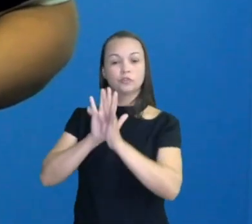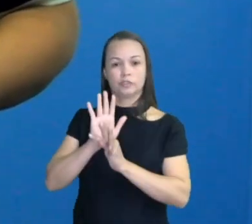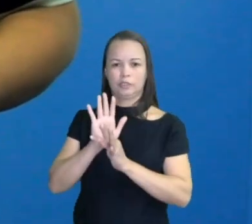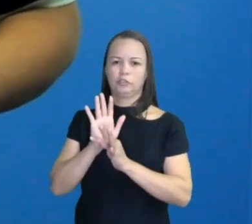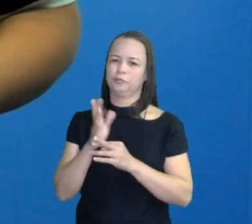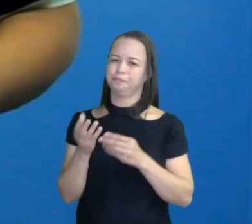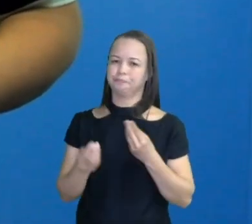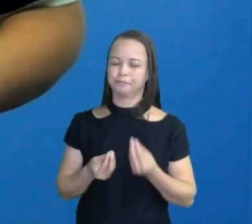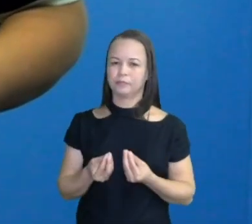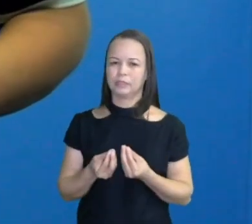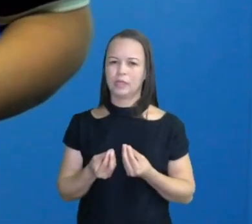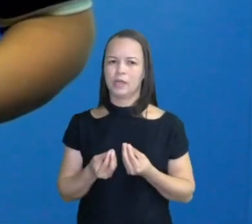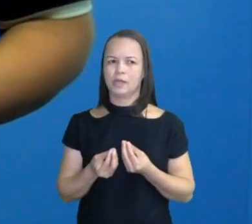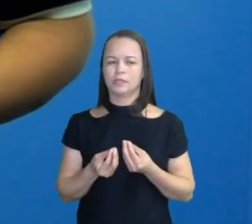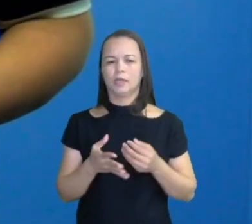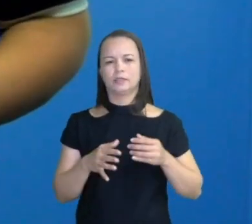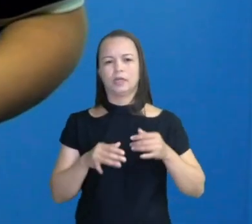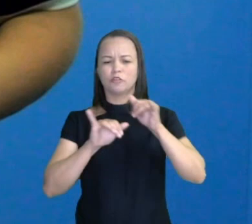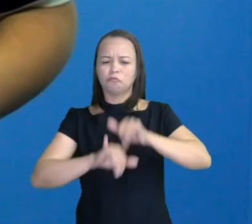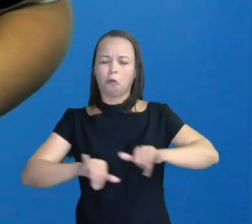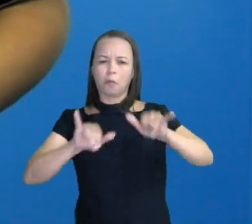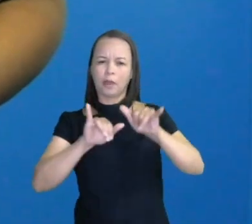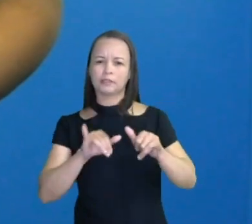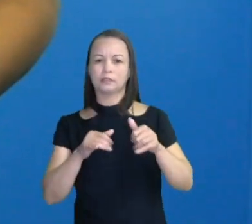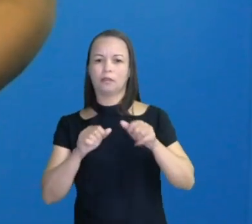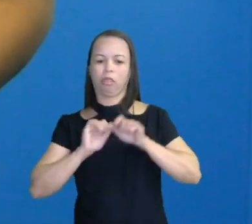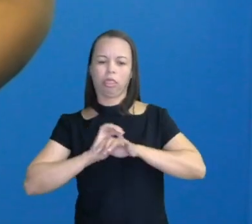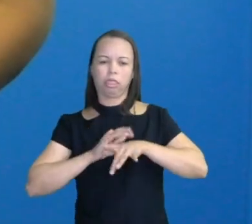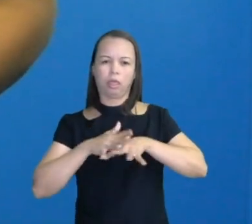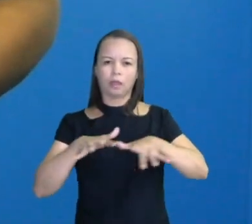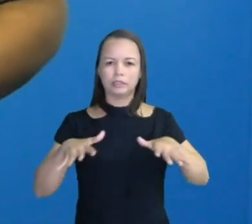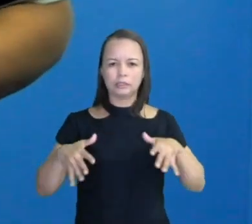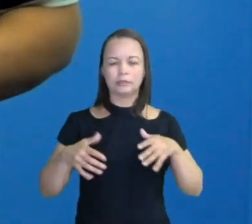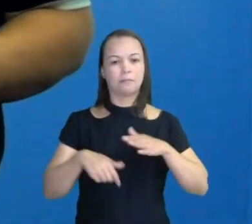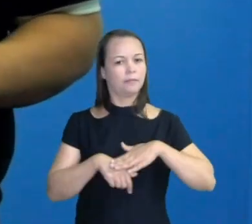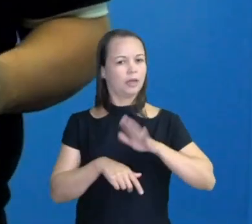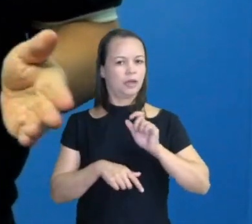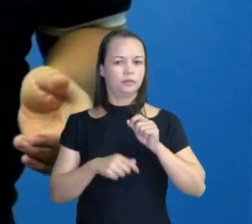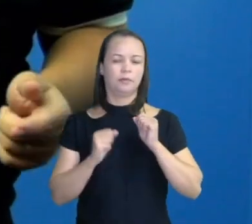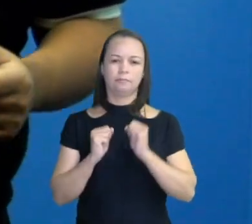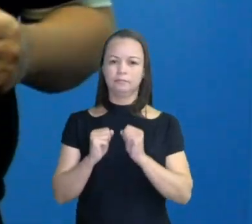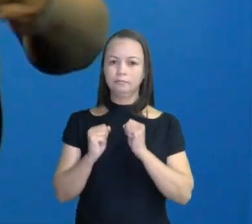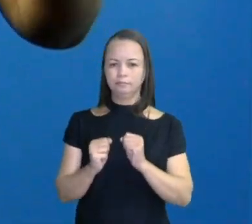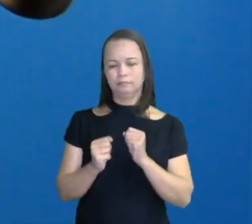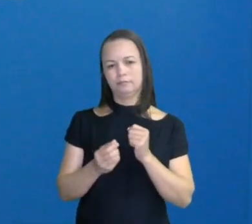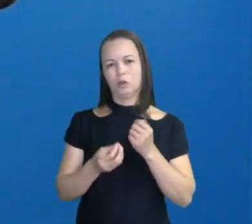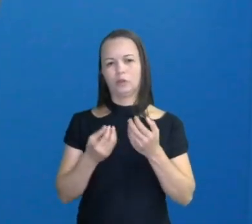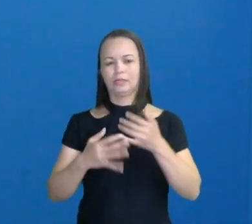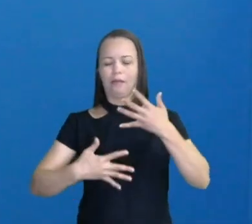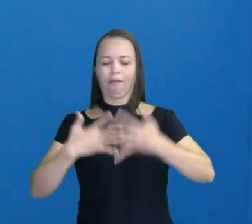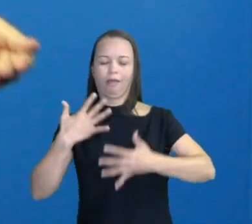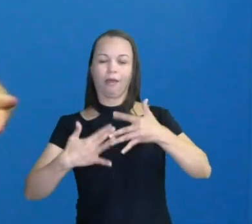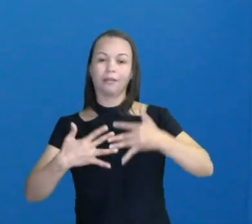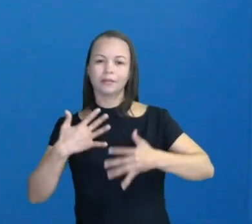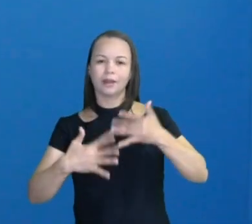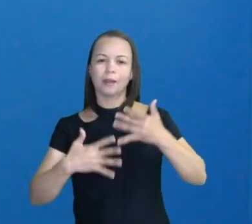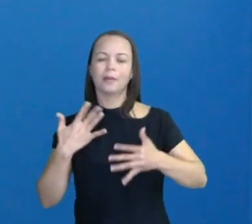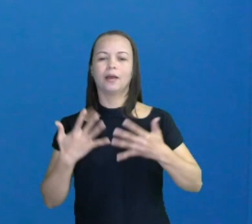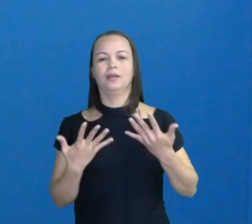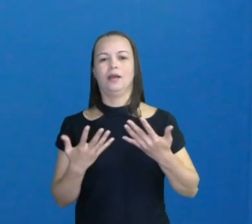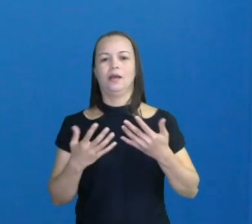certas informações, sendo demasiadas demais, elas podem até atrapalhar